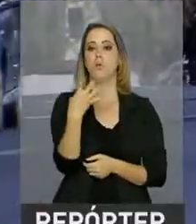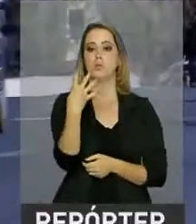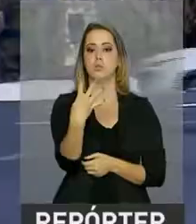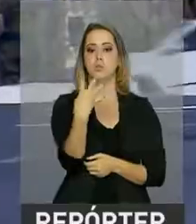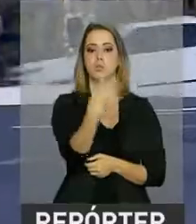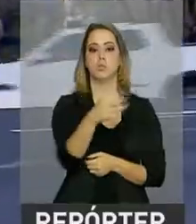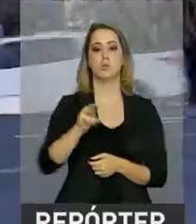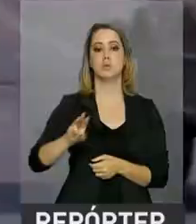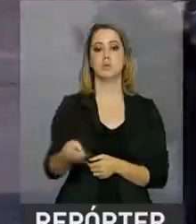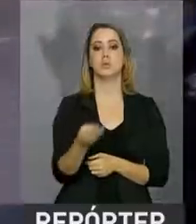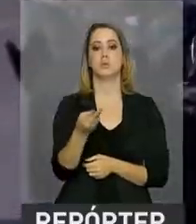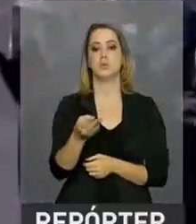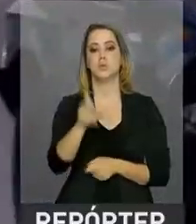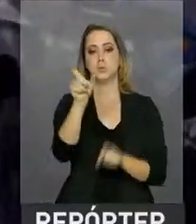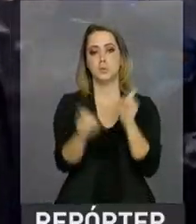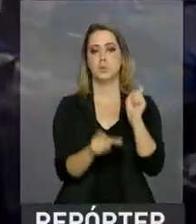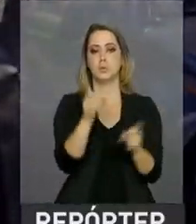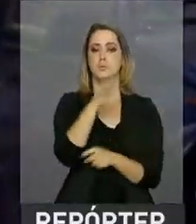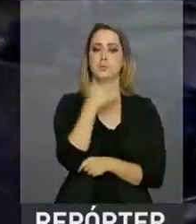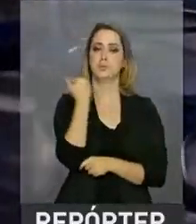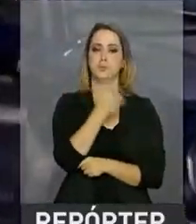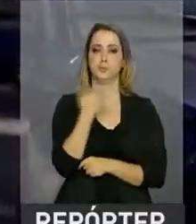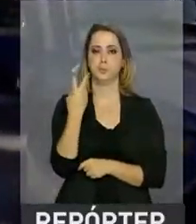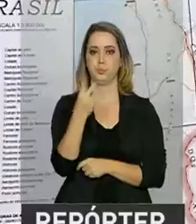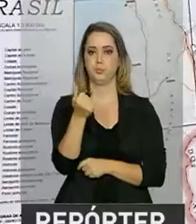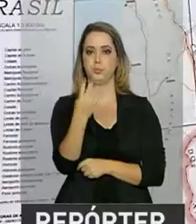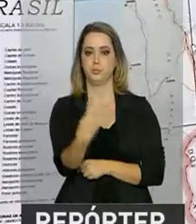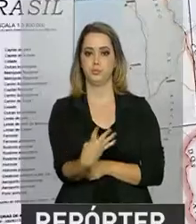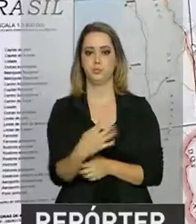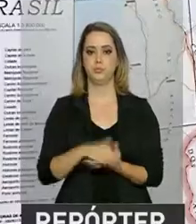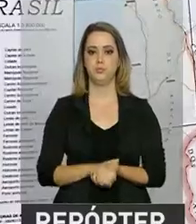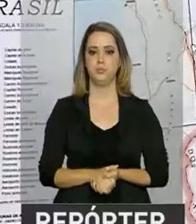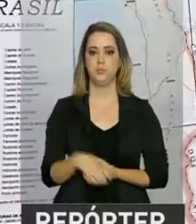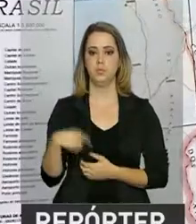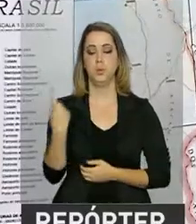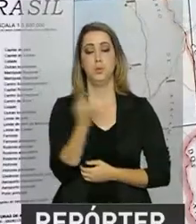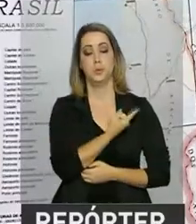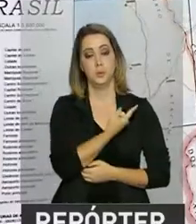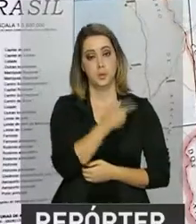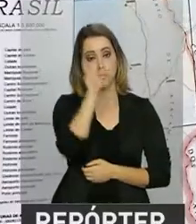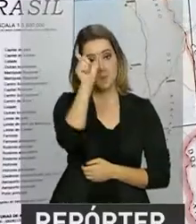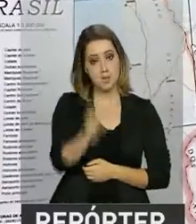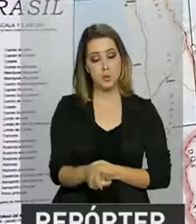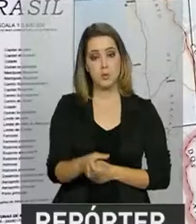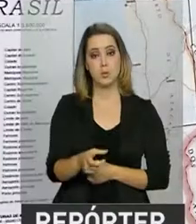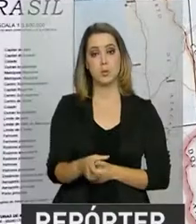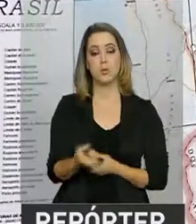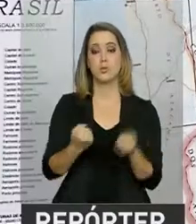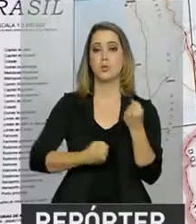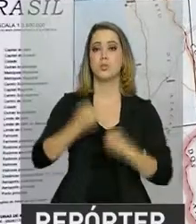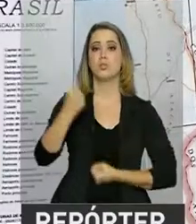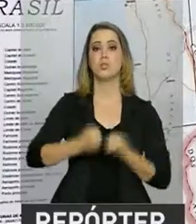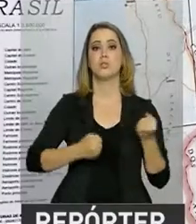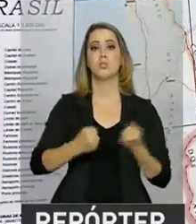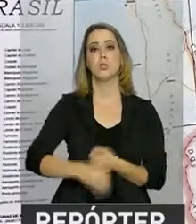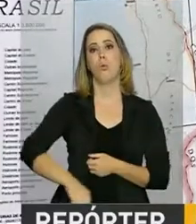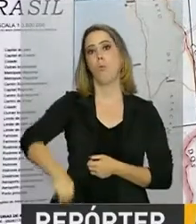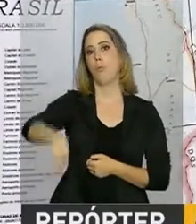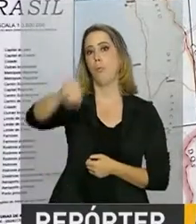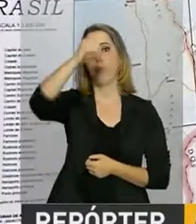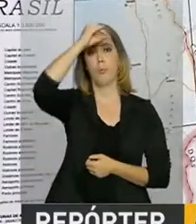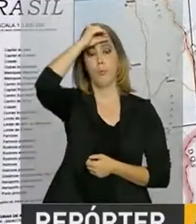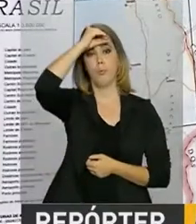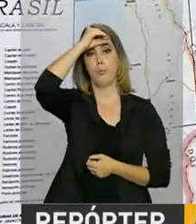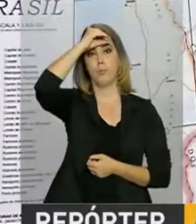44 mil vítimas fatais em 2014. O nosso motorista é muito inocente.